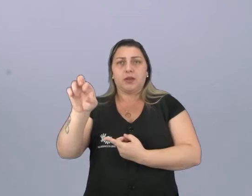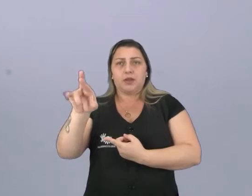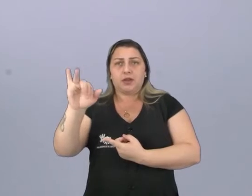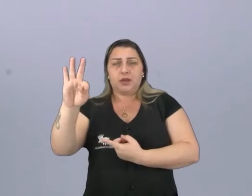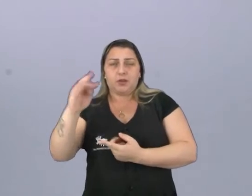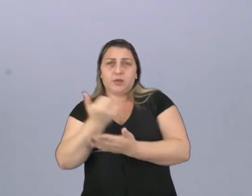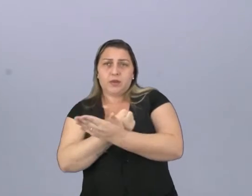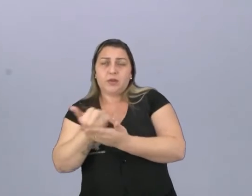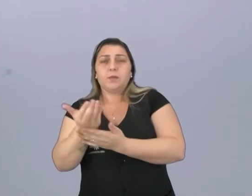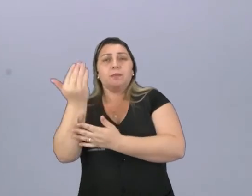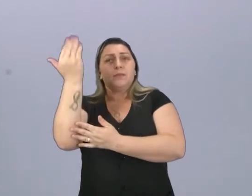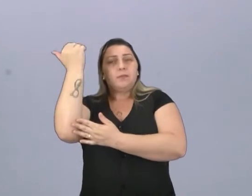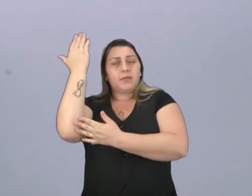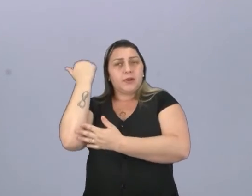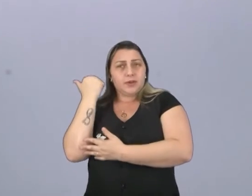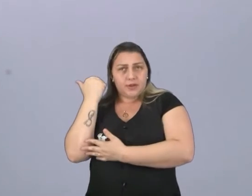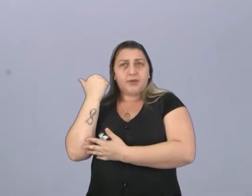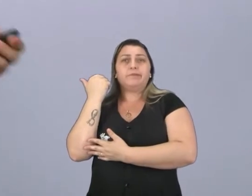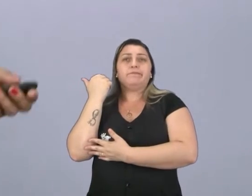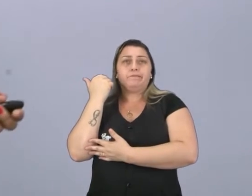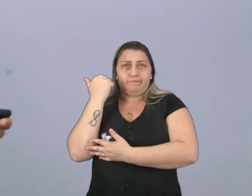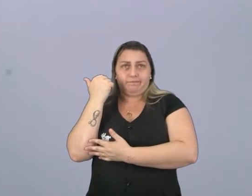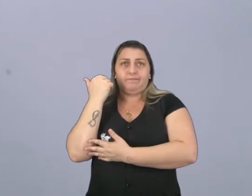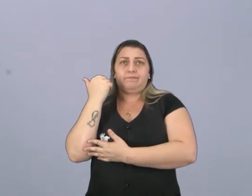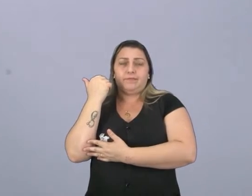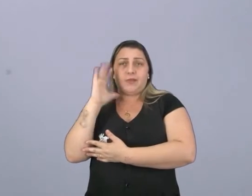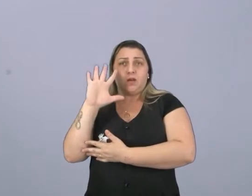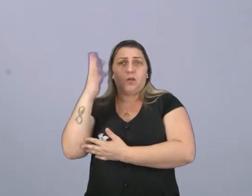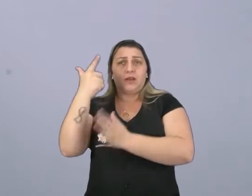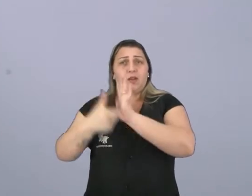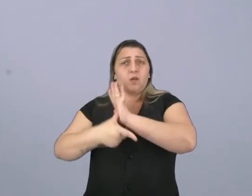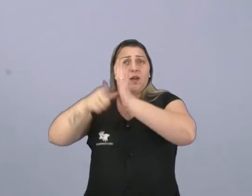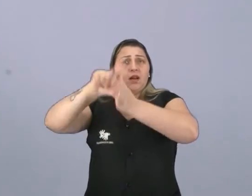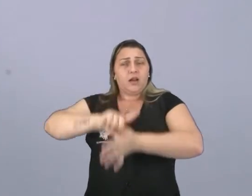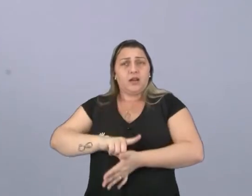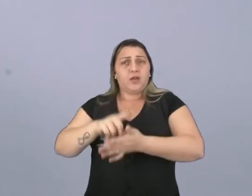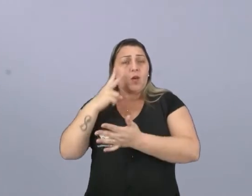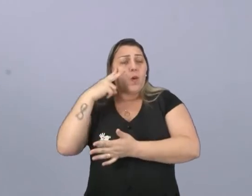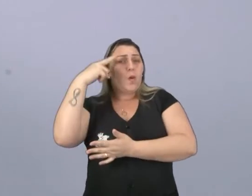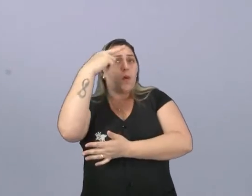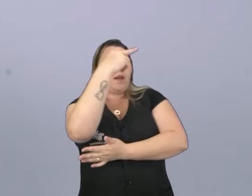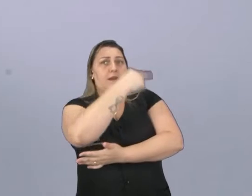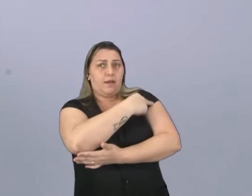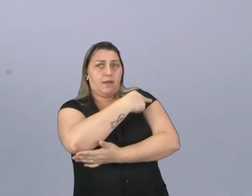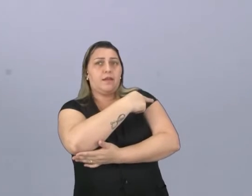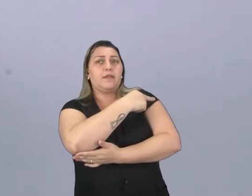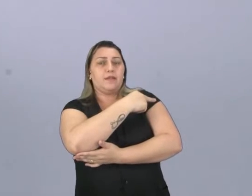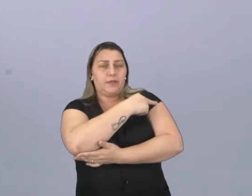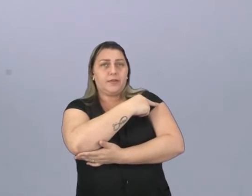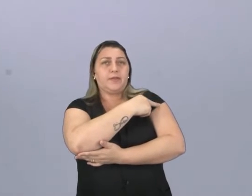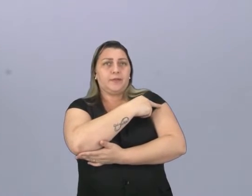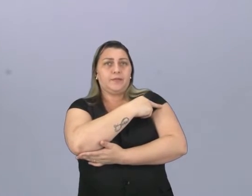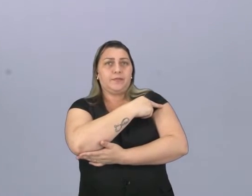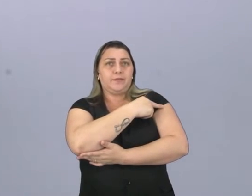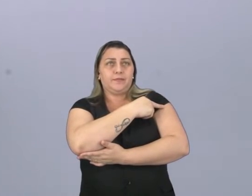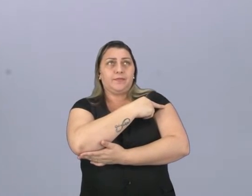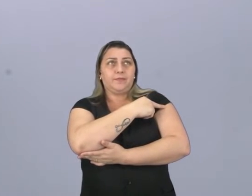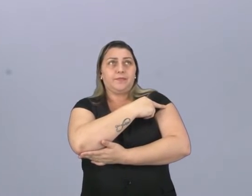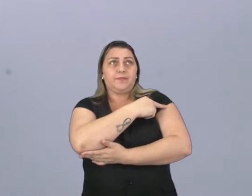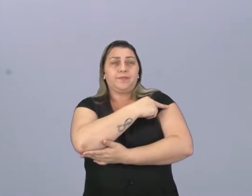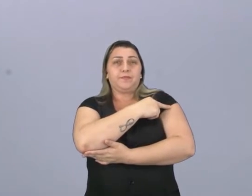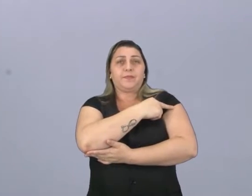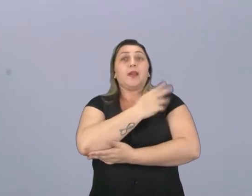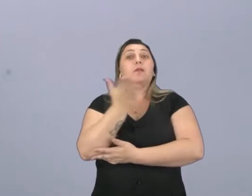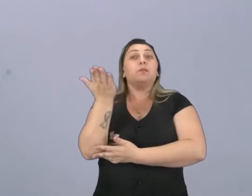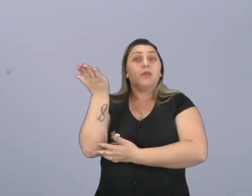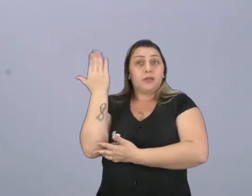uma ação passada anterior à outra. Quando olhei para trás, o enunciador ele olhou para trás, é